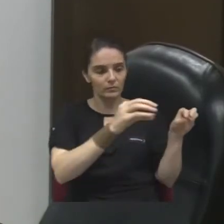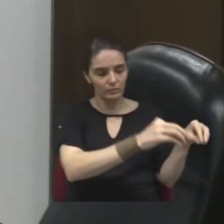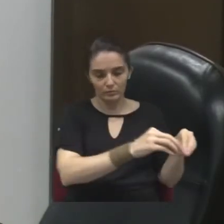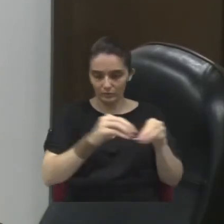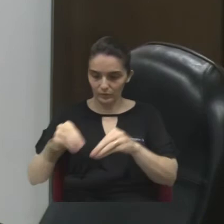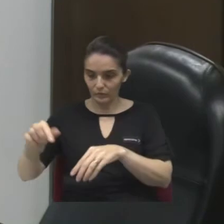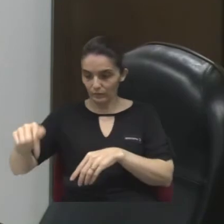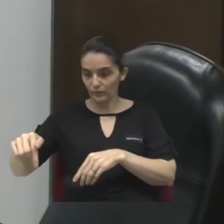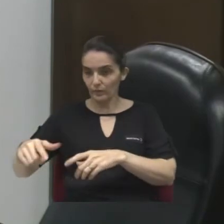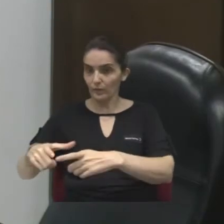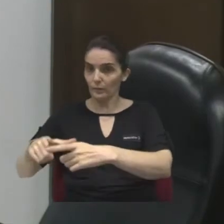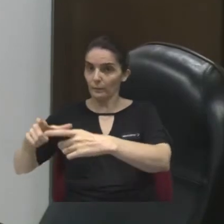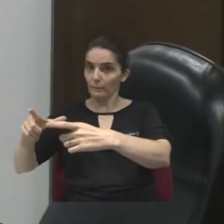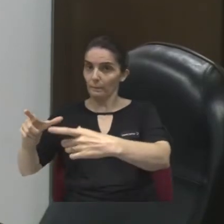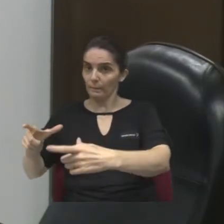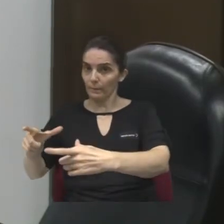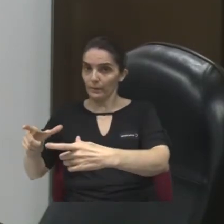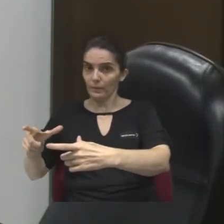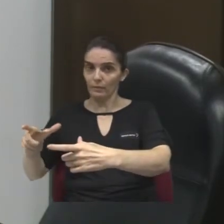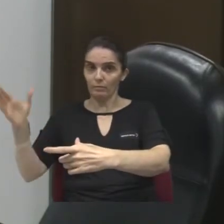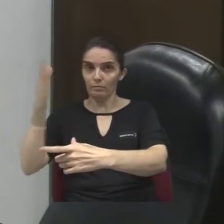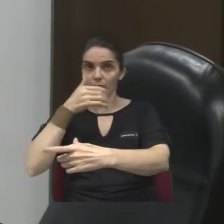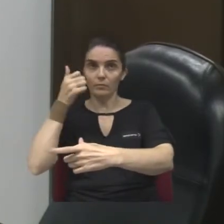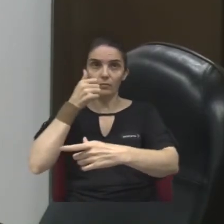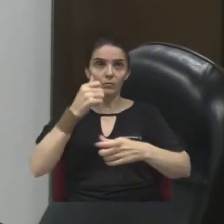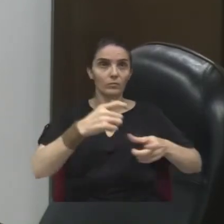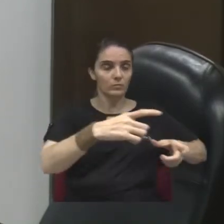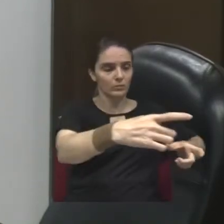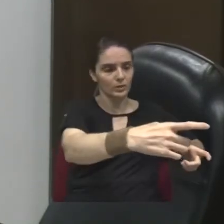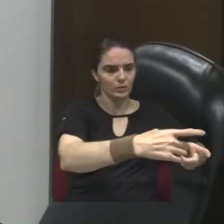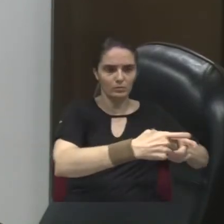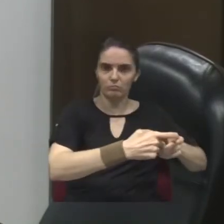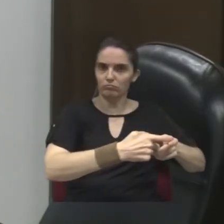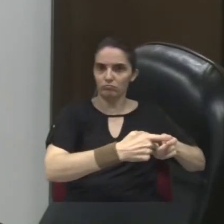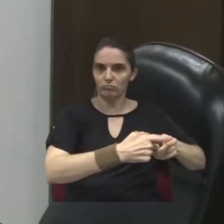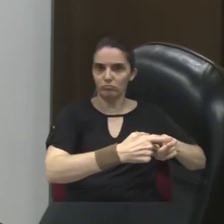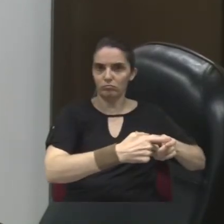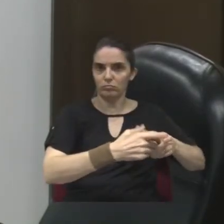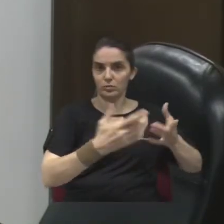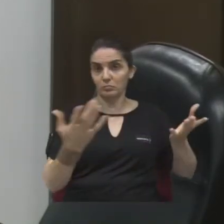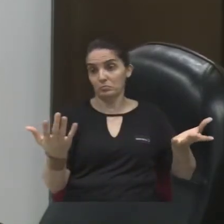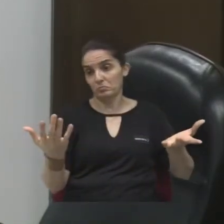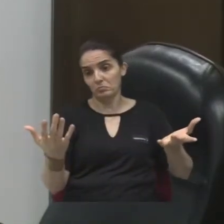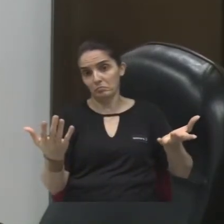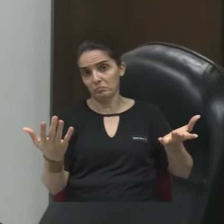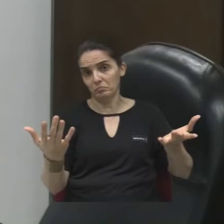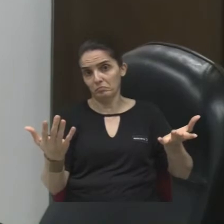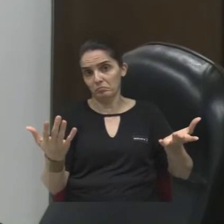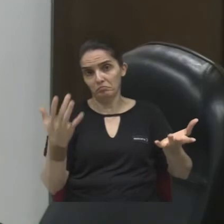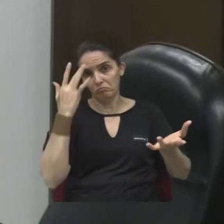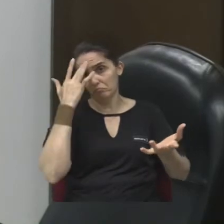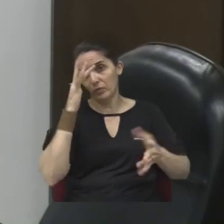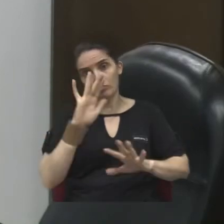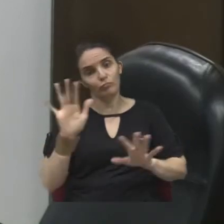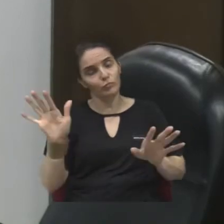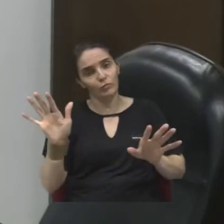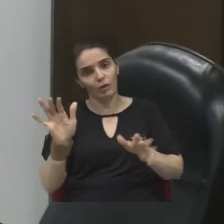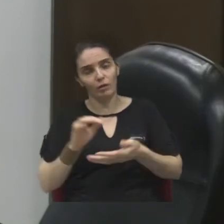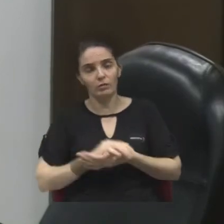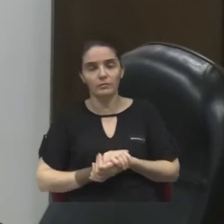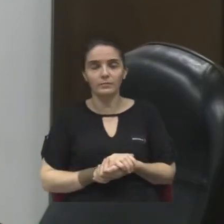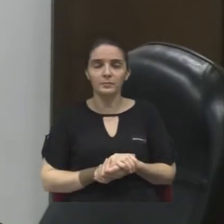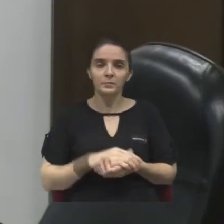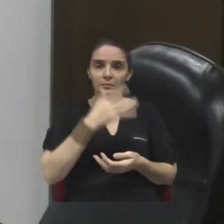que o antigo. Em matéria de metragem, me passaram... não sei, me passaram essa